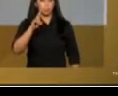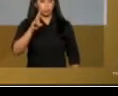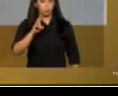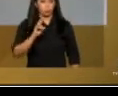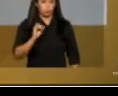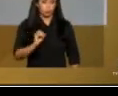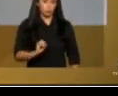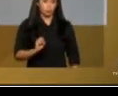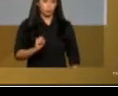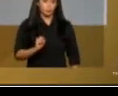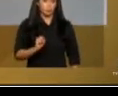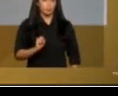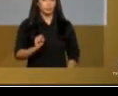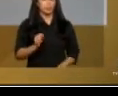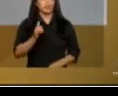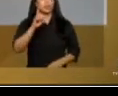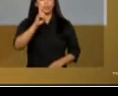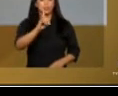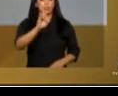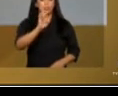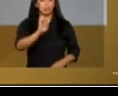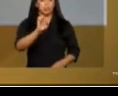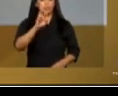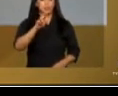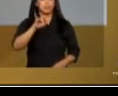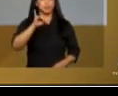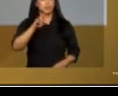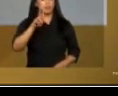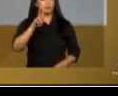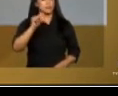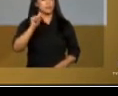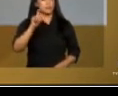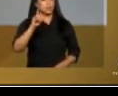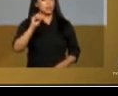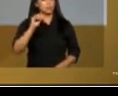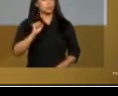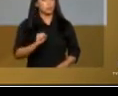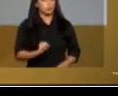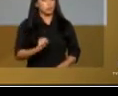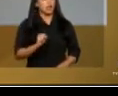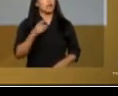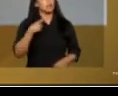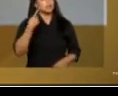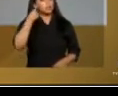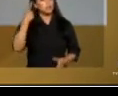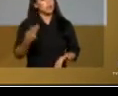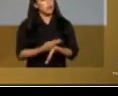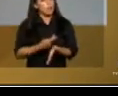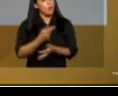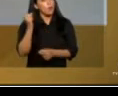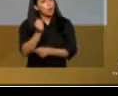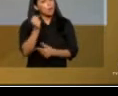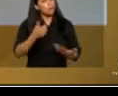de derivados e reduzindo os investimentos em refino, trata-se de um erro estratégico